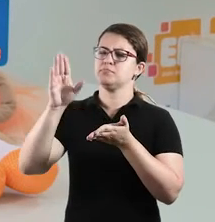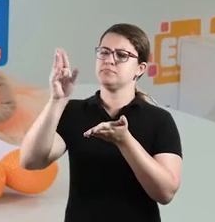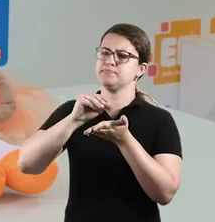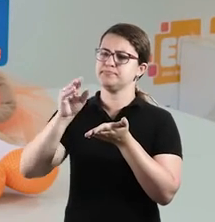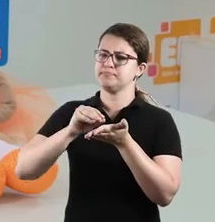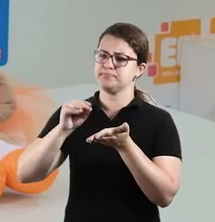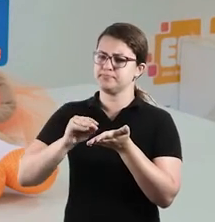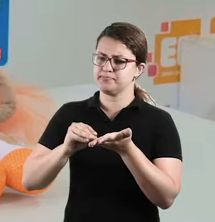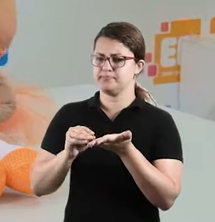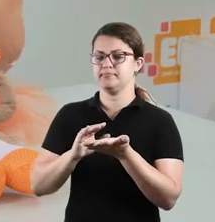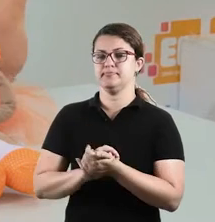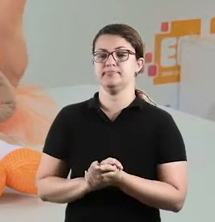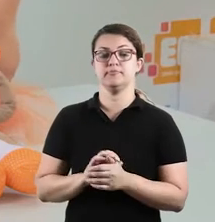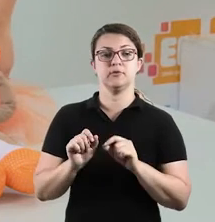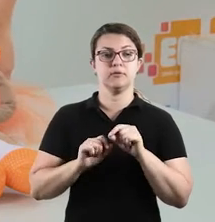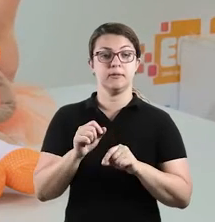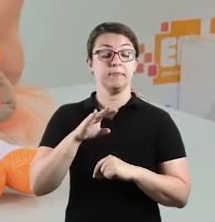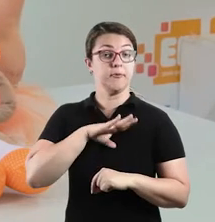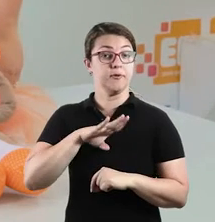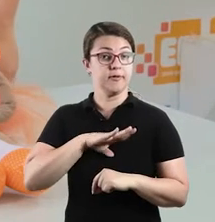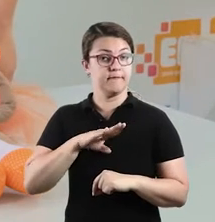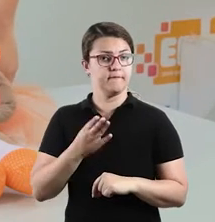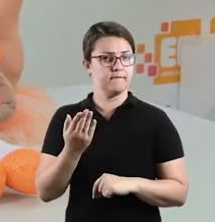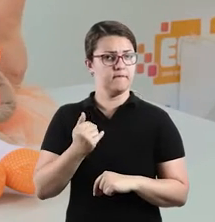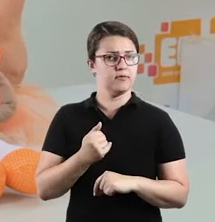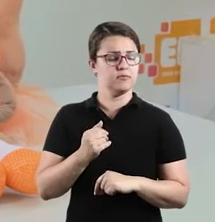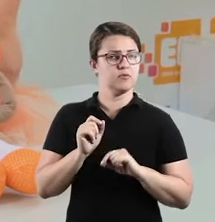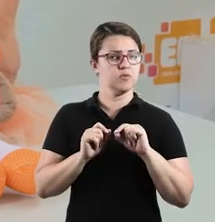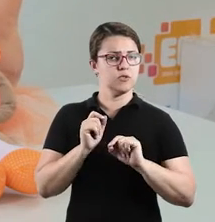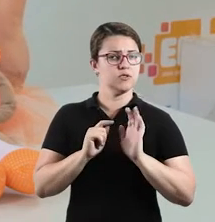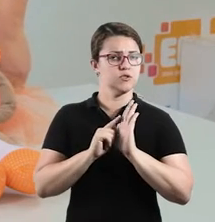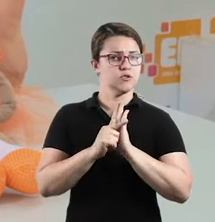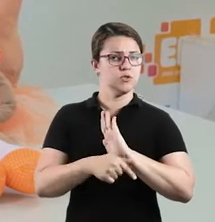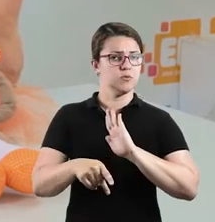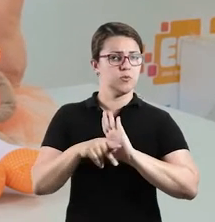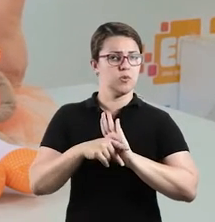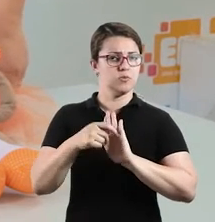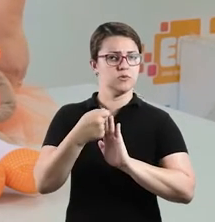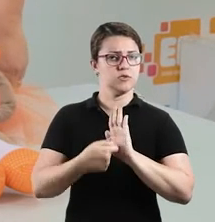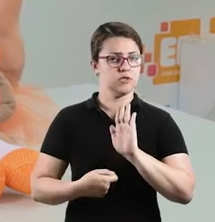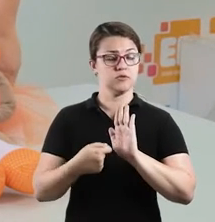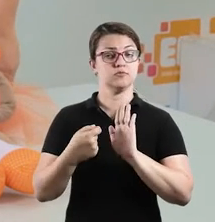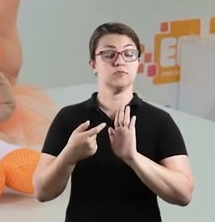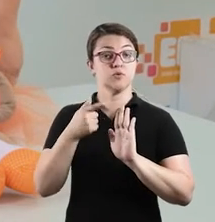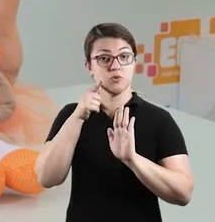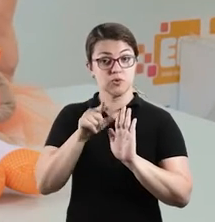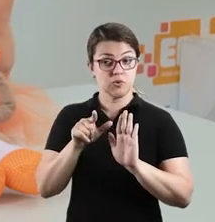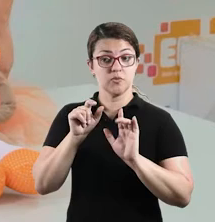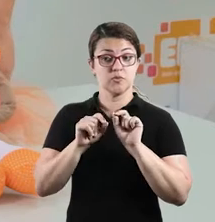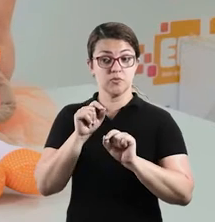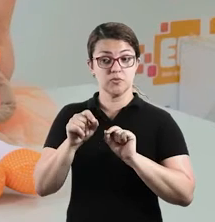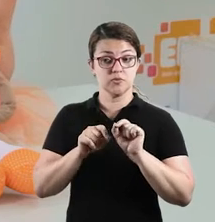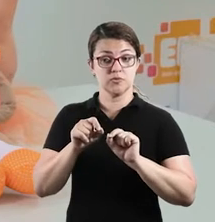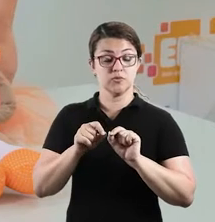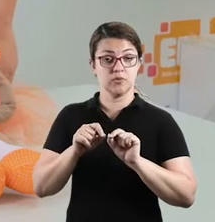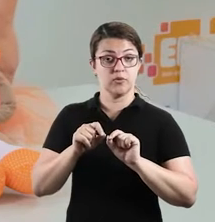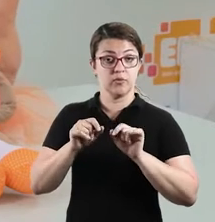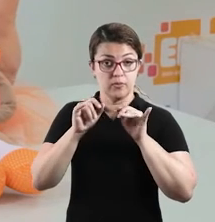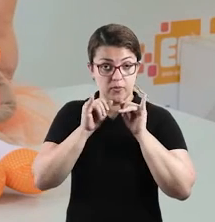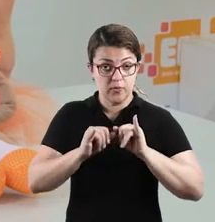atividades. Em língua portuguesa, vamos trabalhar gêneros textuais. Novamente, vamos trabalhar o